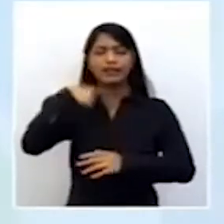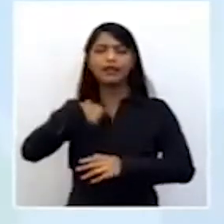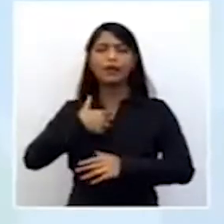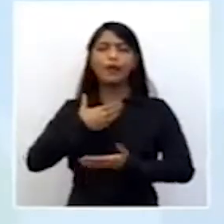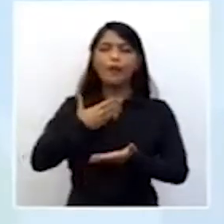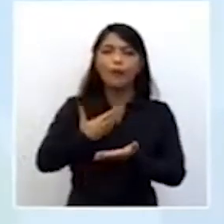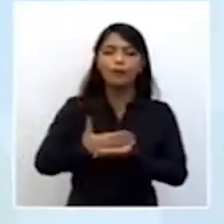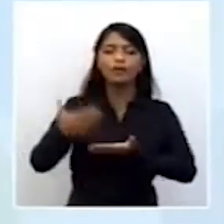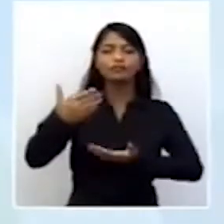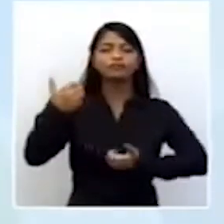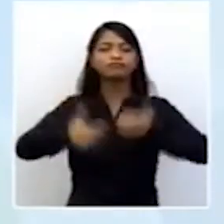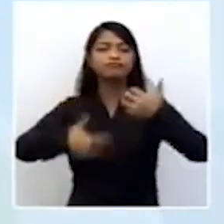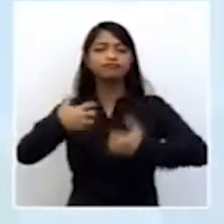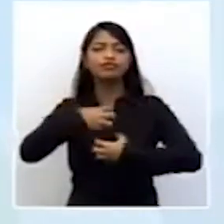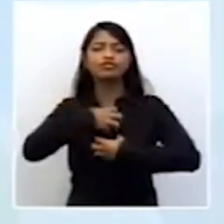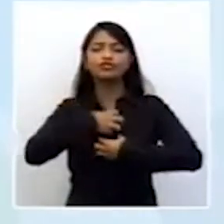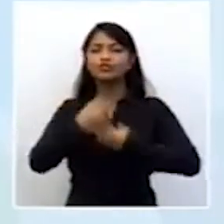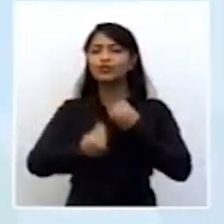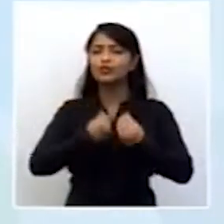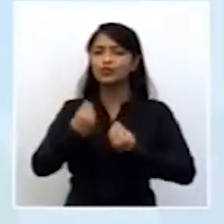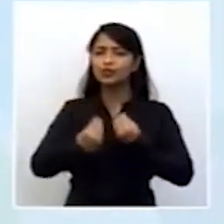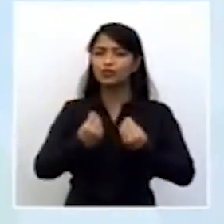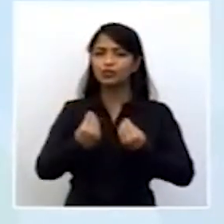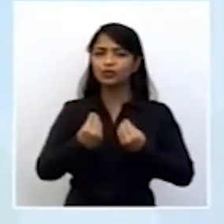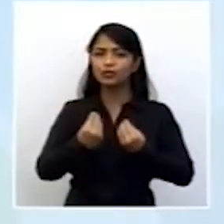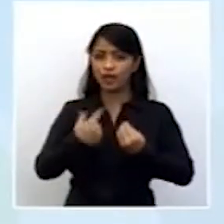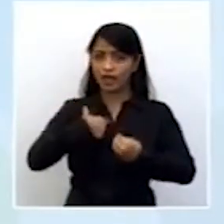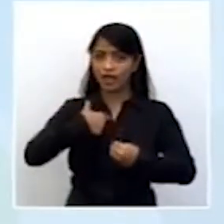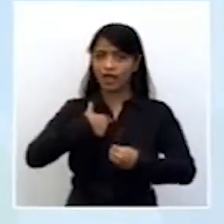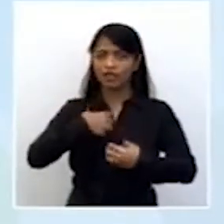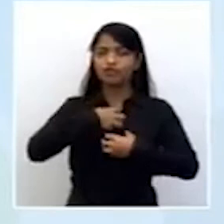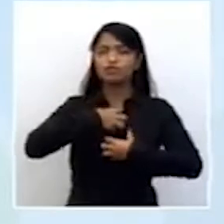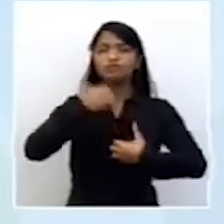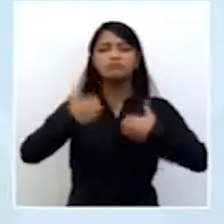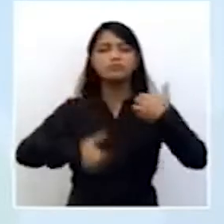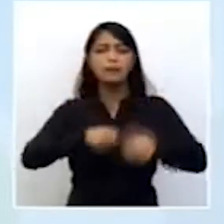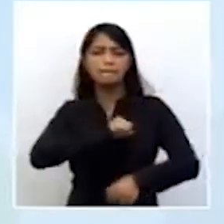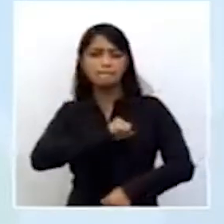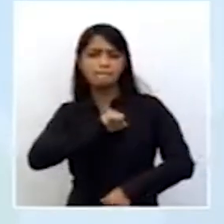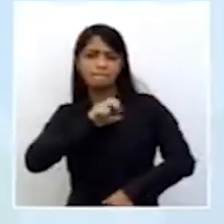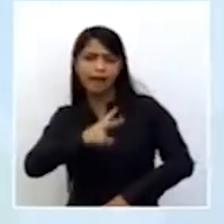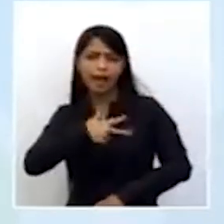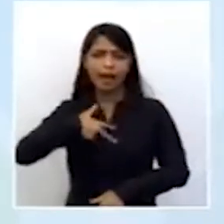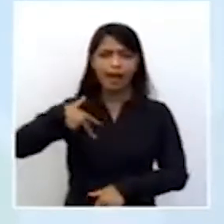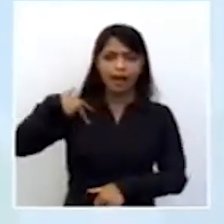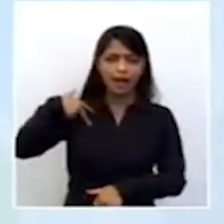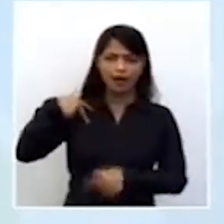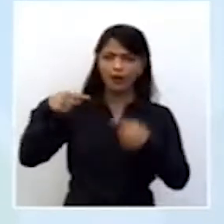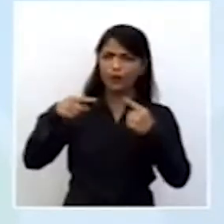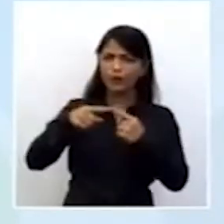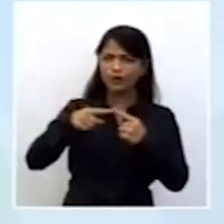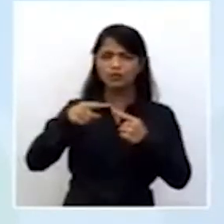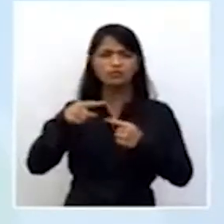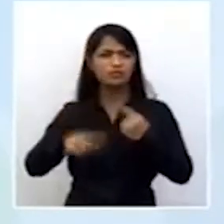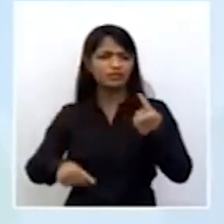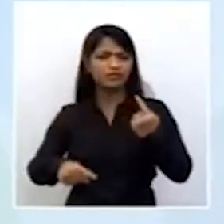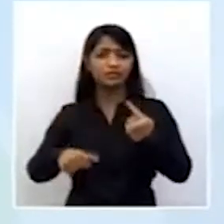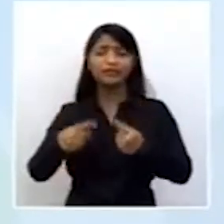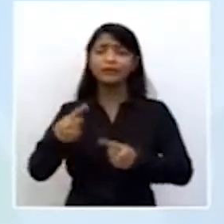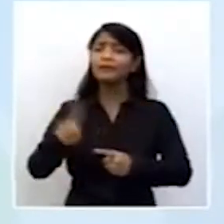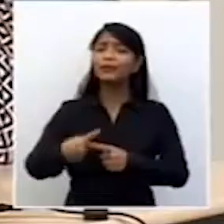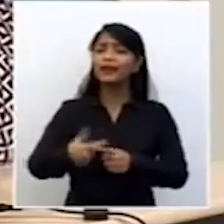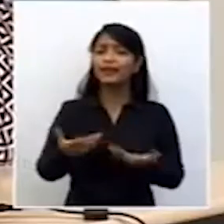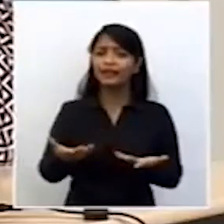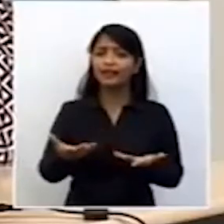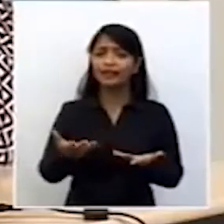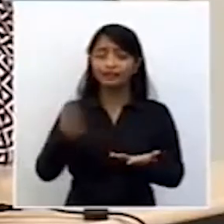cumprimentasse? Você acha que o cumprimento foi adequado ou inadequado e por quê? Então